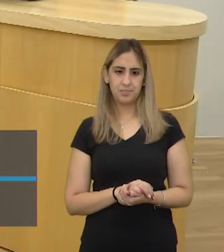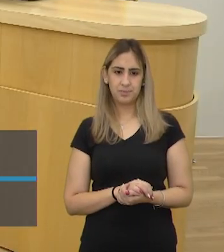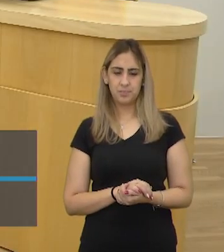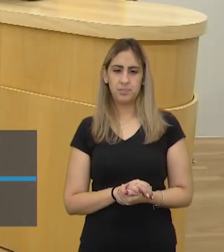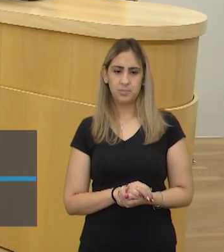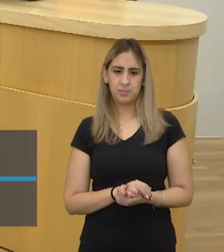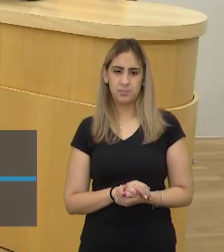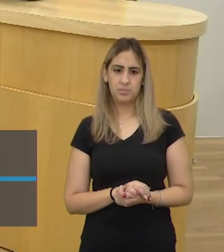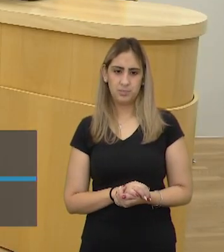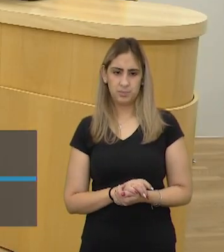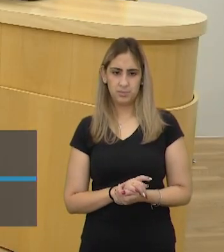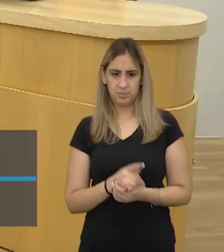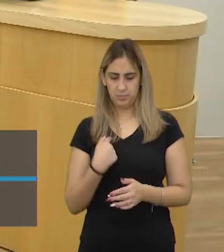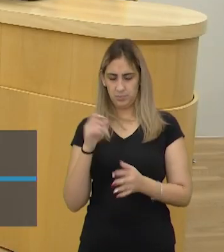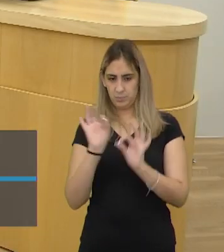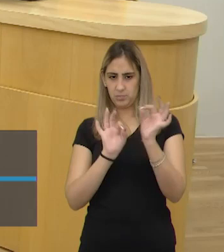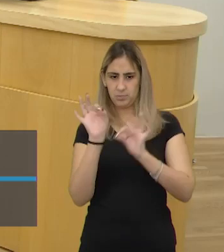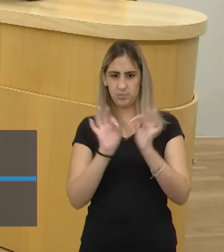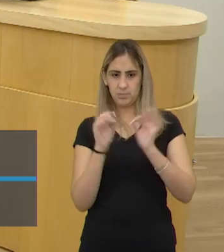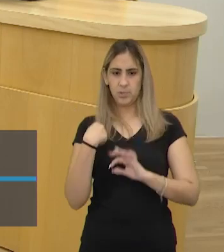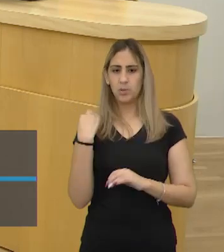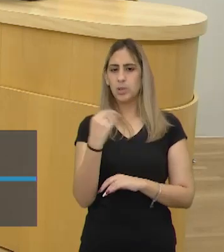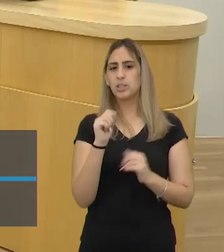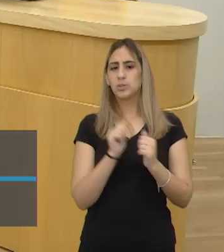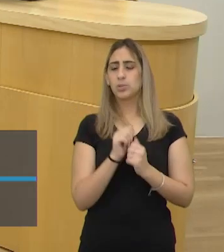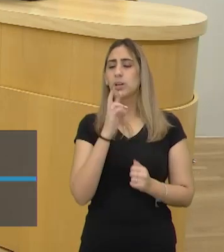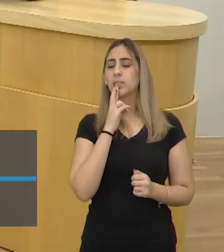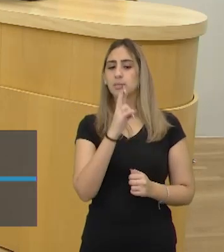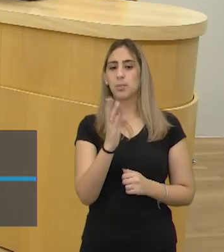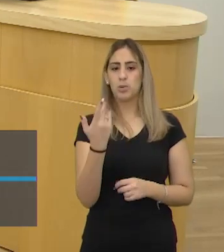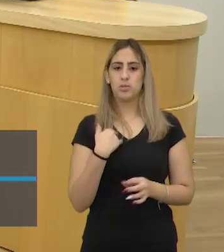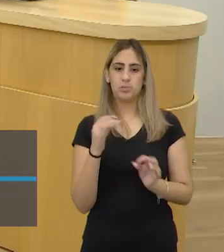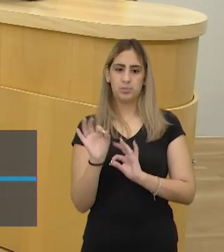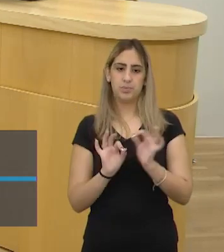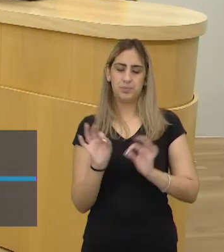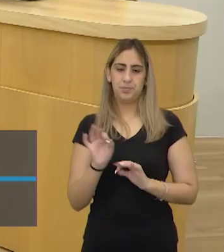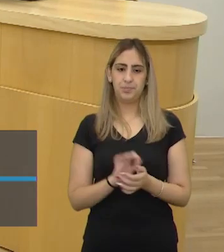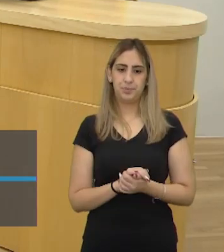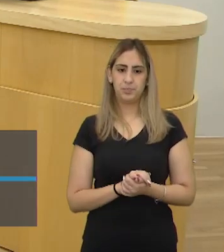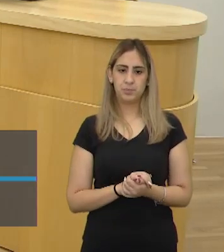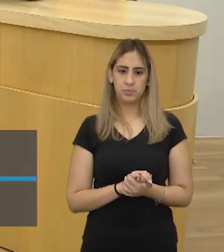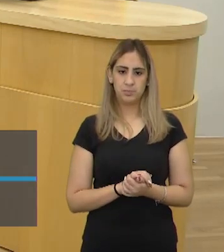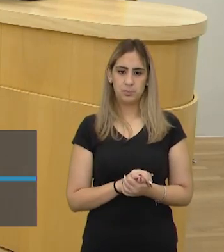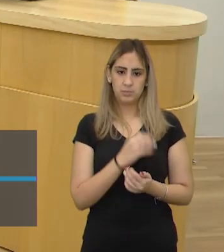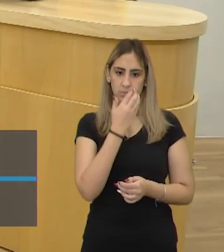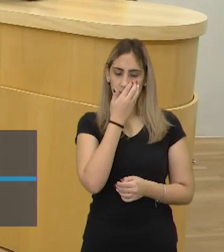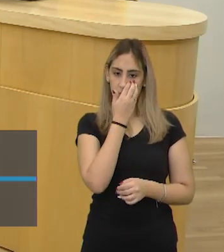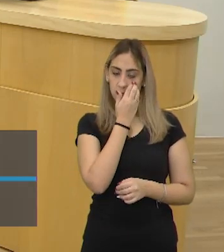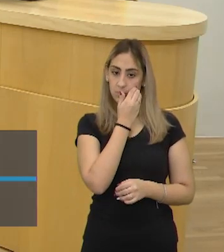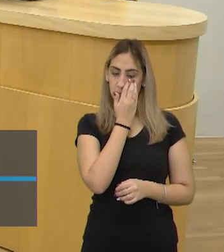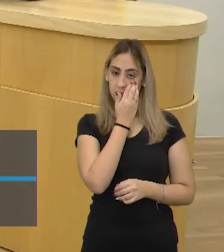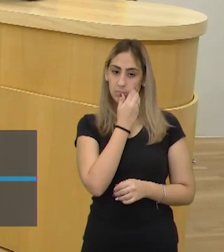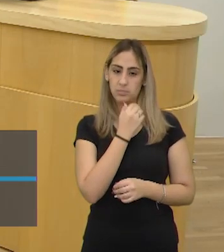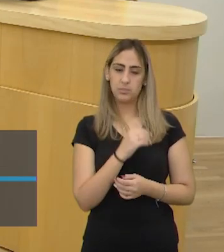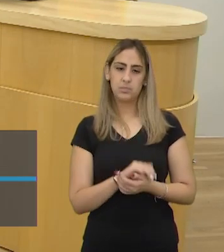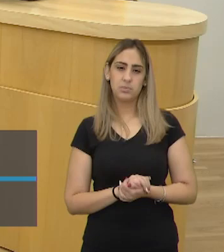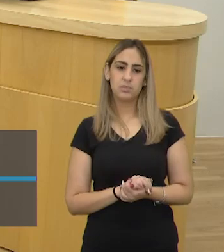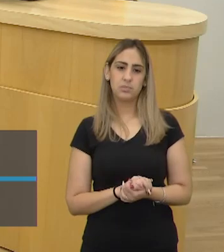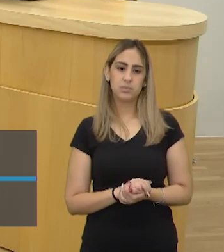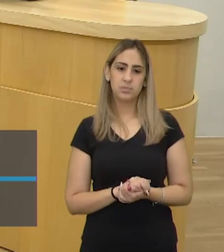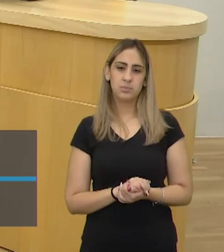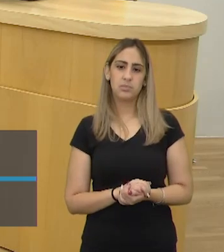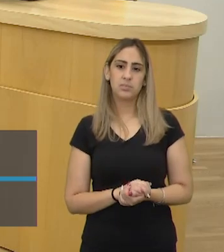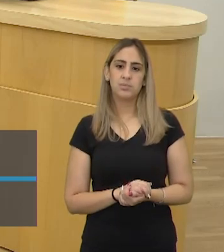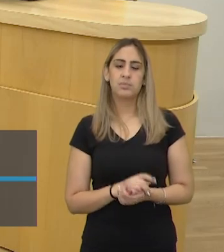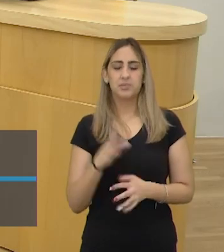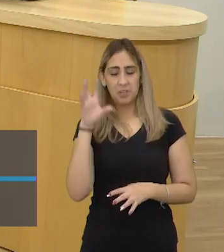da resposta que eu tinha colocado como possibilidade para não atrapalhá-los, certo? Ok. A gente tá aprendendo,